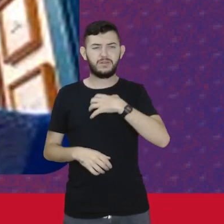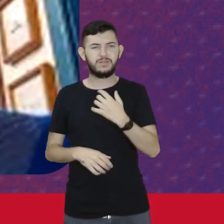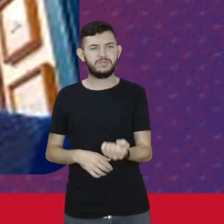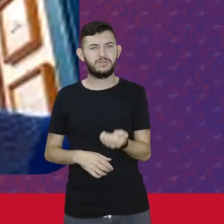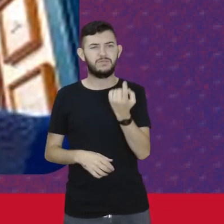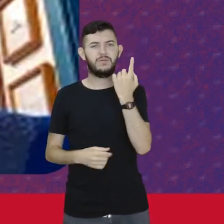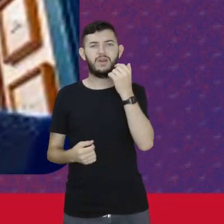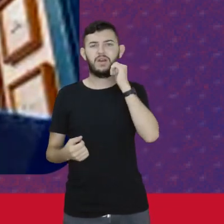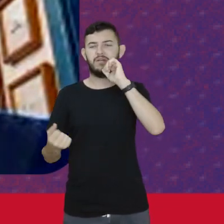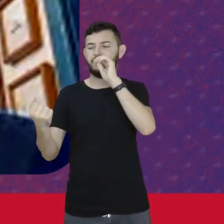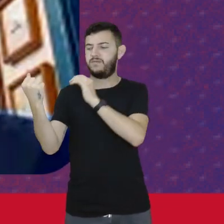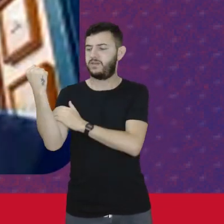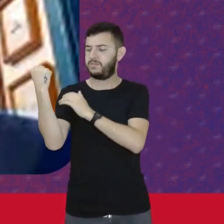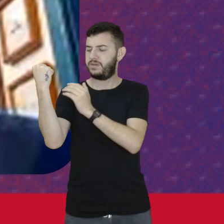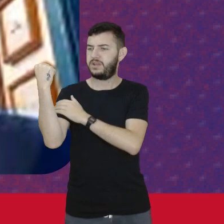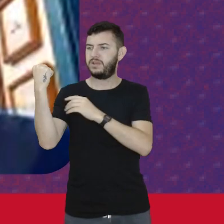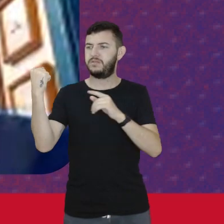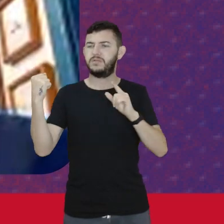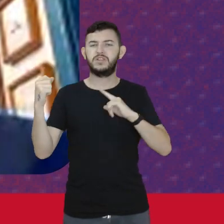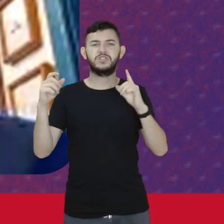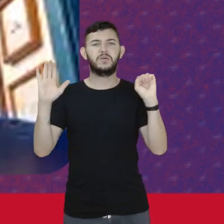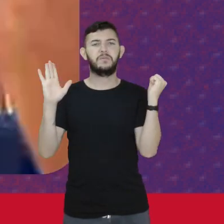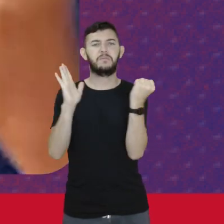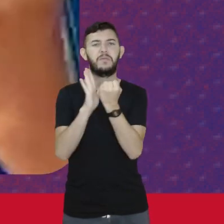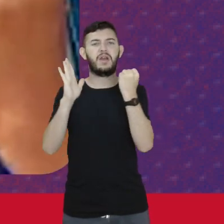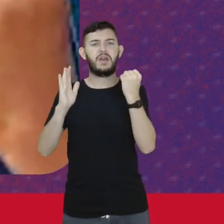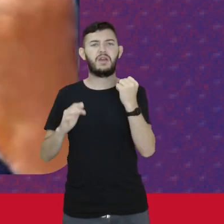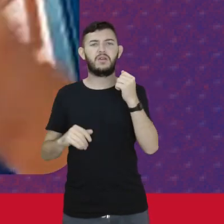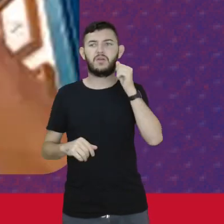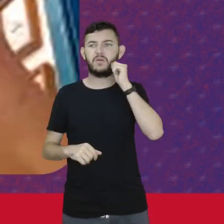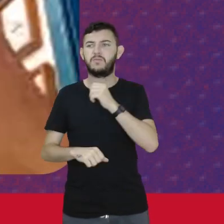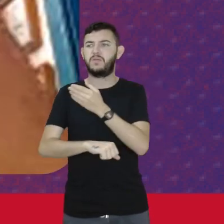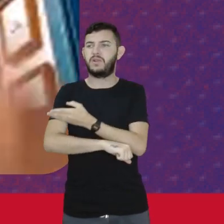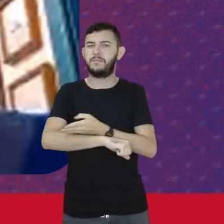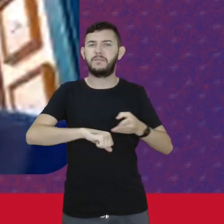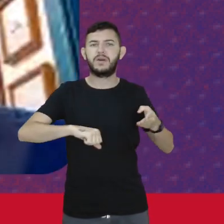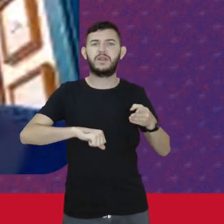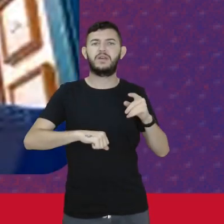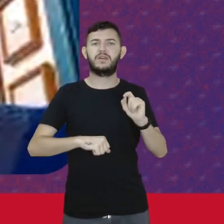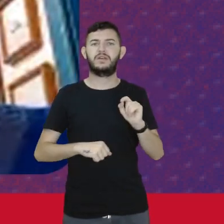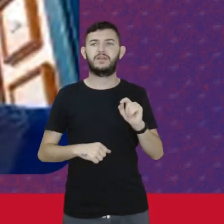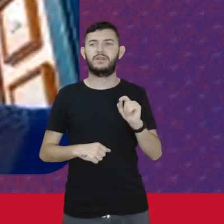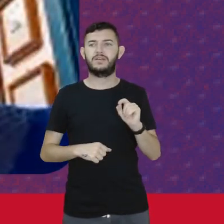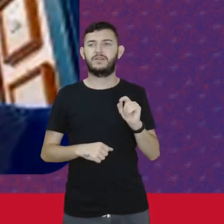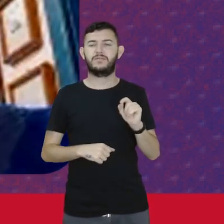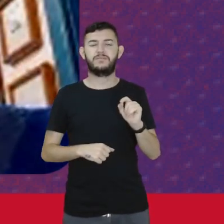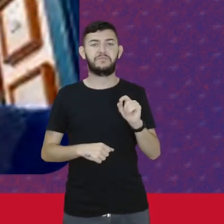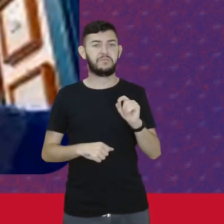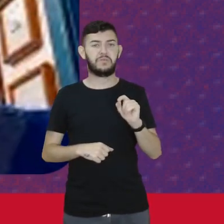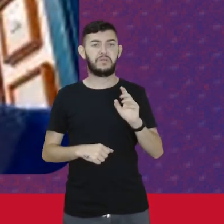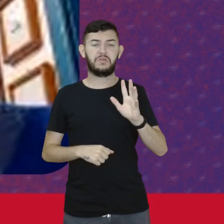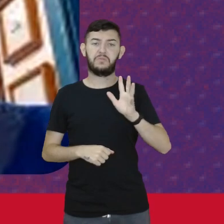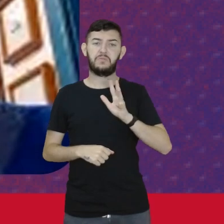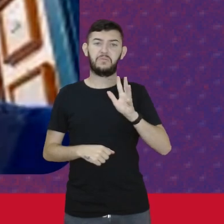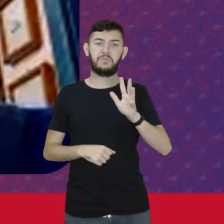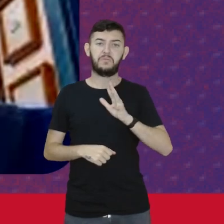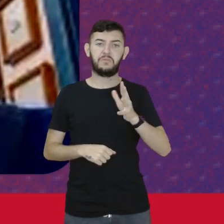feminista tinha um estereótipo de feminista, mulher branca, classe